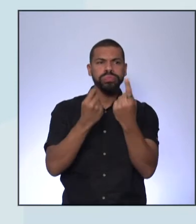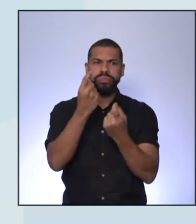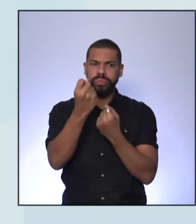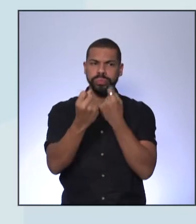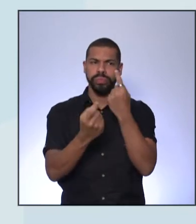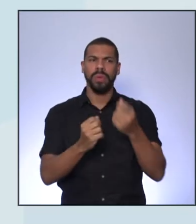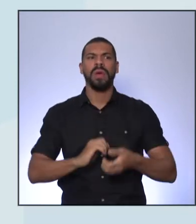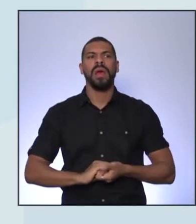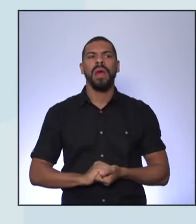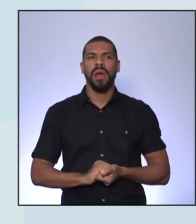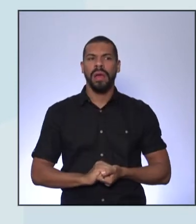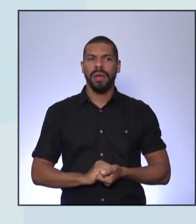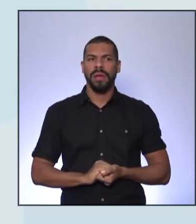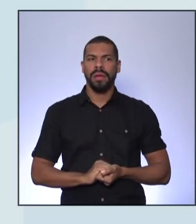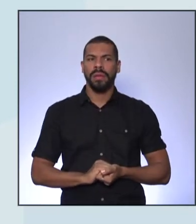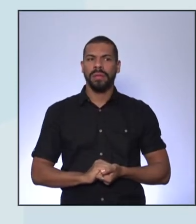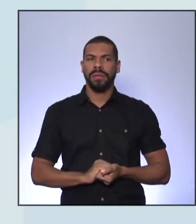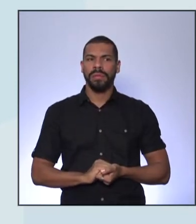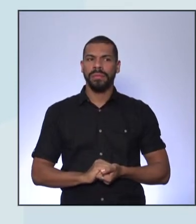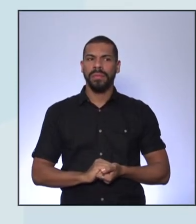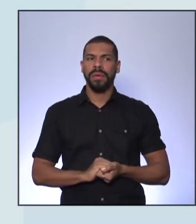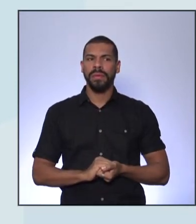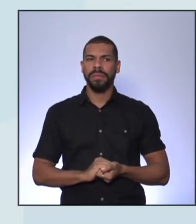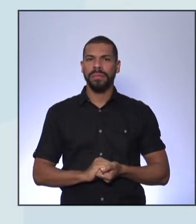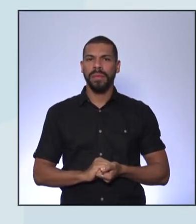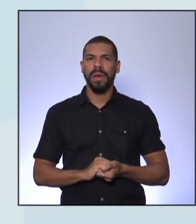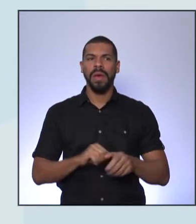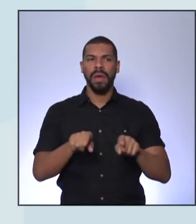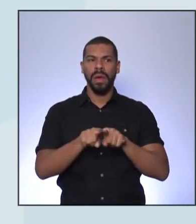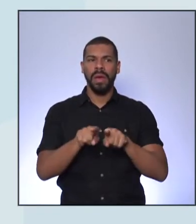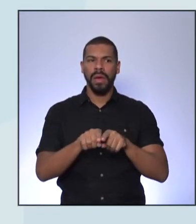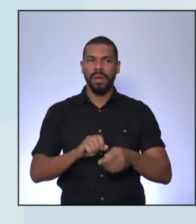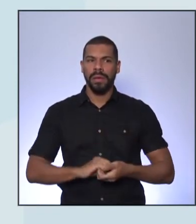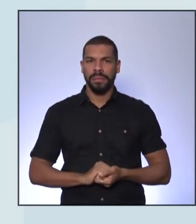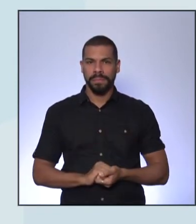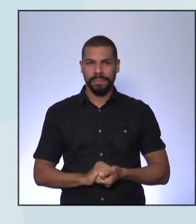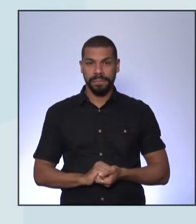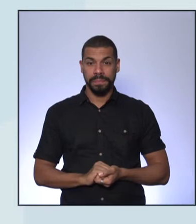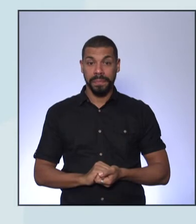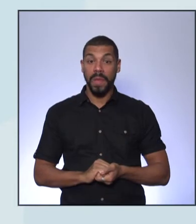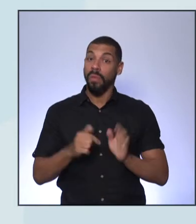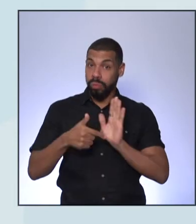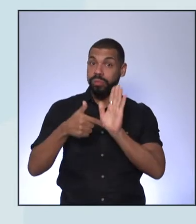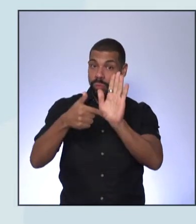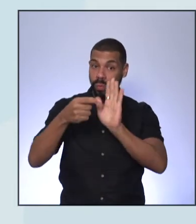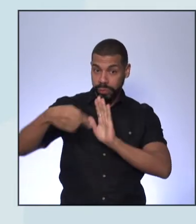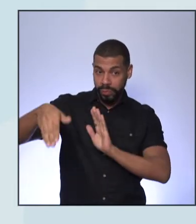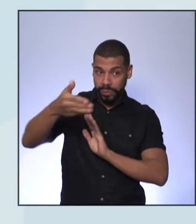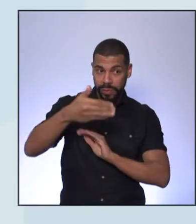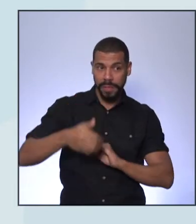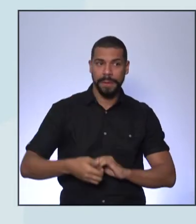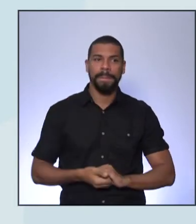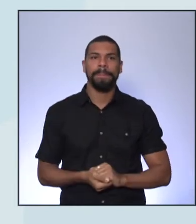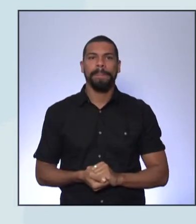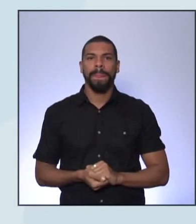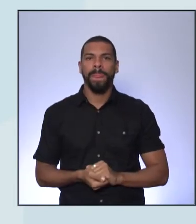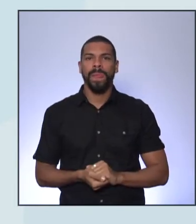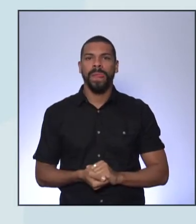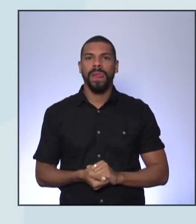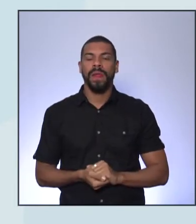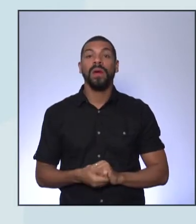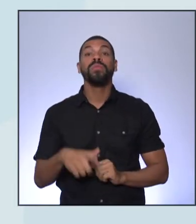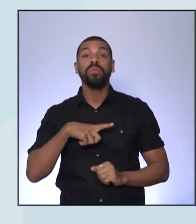estudos a partir da educação pública. Aí eu vou apresentar algumas delas. A primeira coisa, no ensino